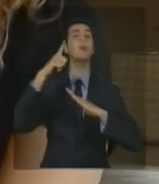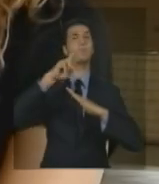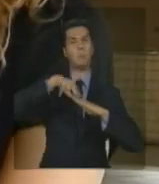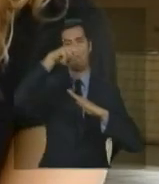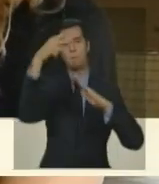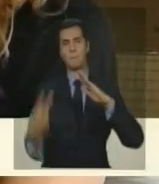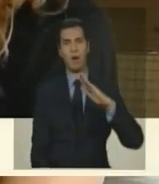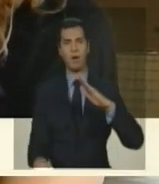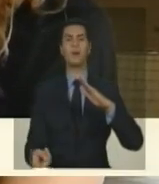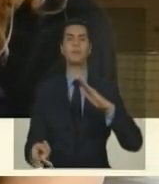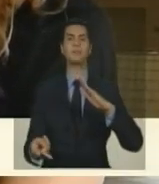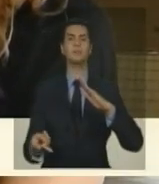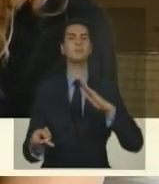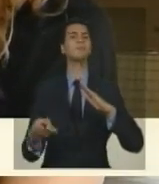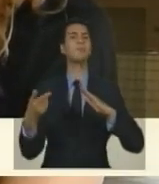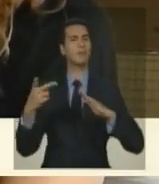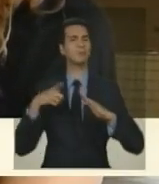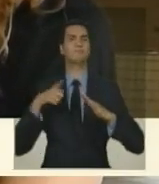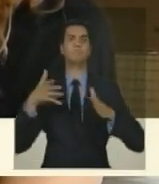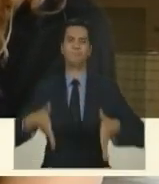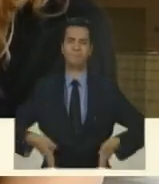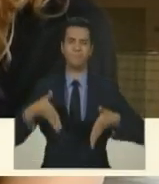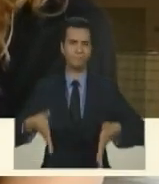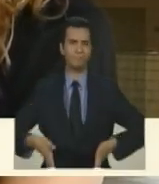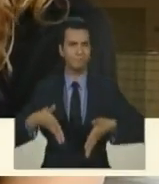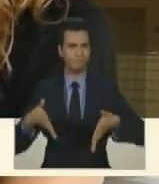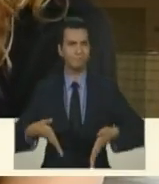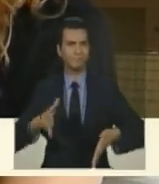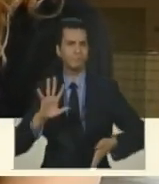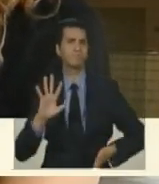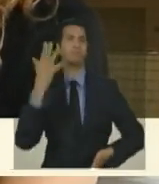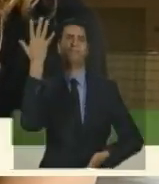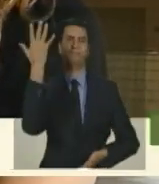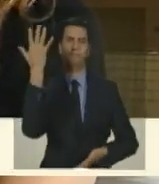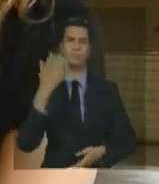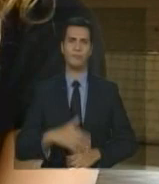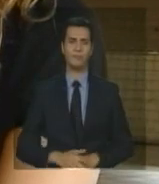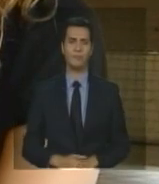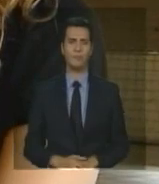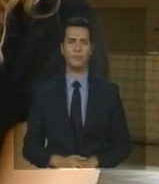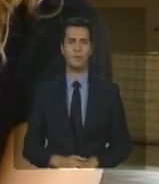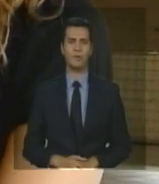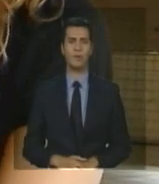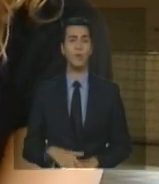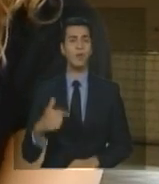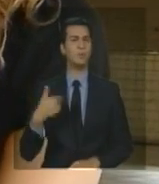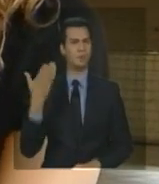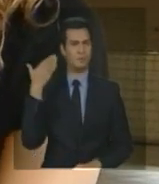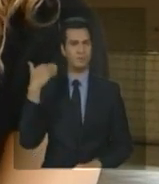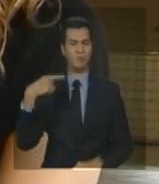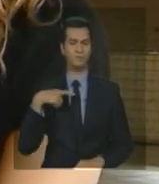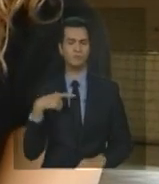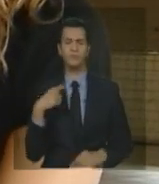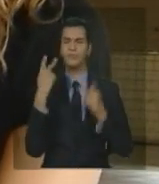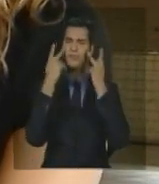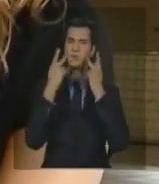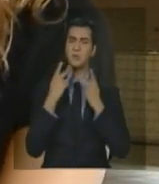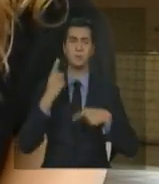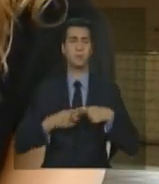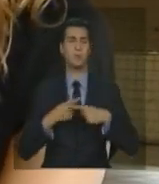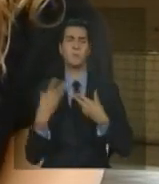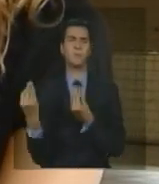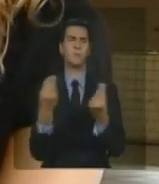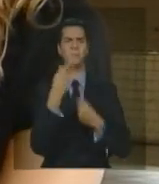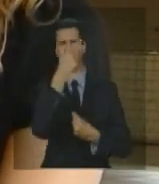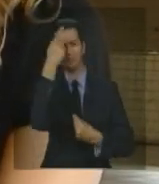Vinha aquelas pessoas dizer que, ai, tão novinha, coitadinha. Então eu tinha muita vergonha. Com o tempo